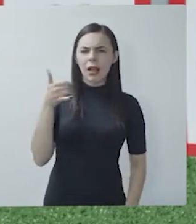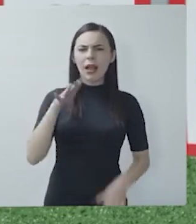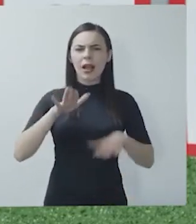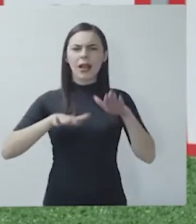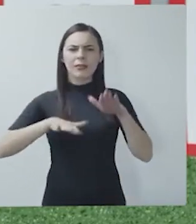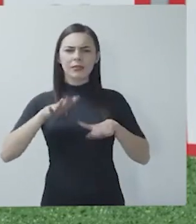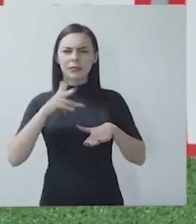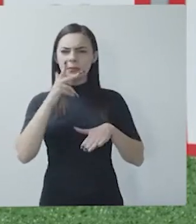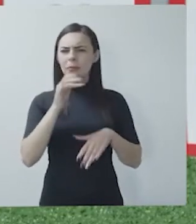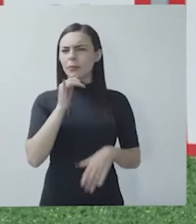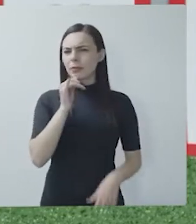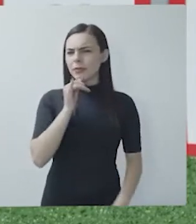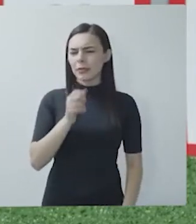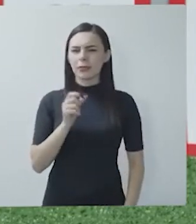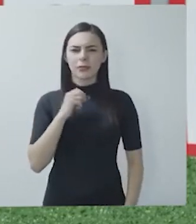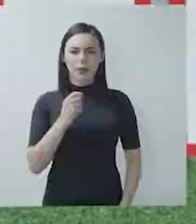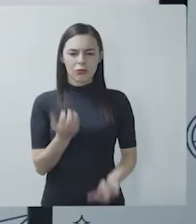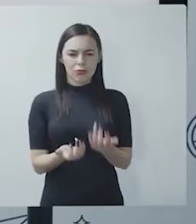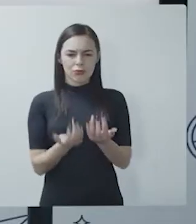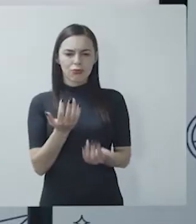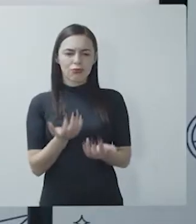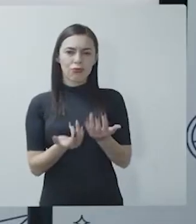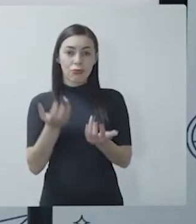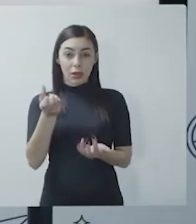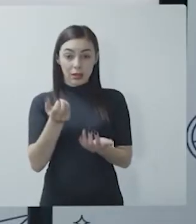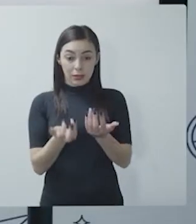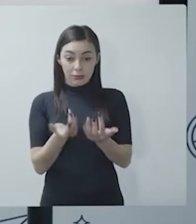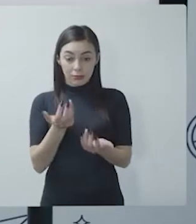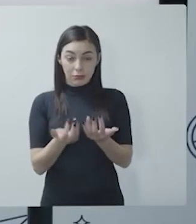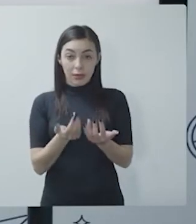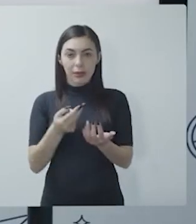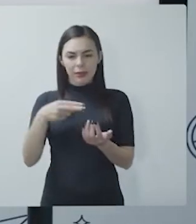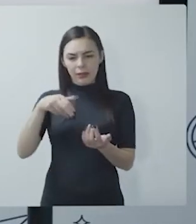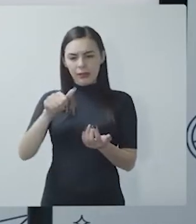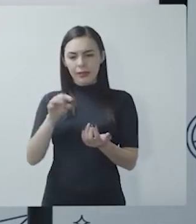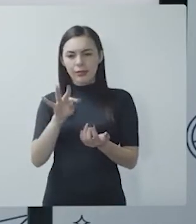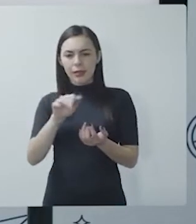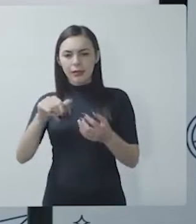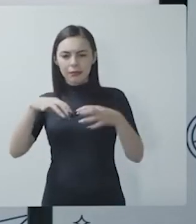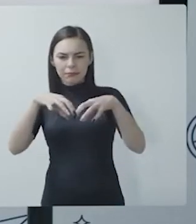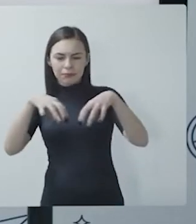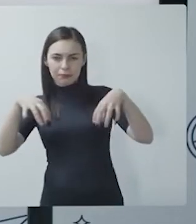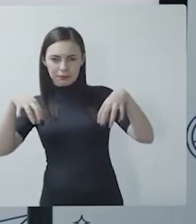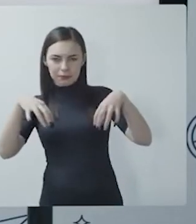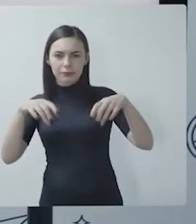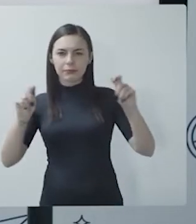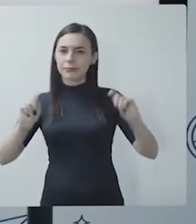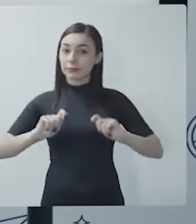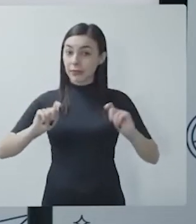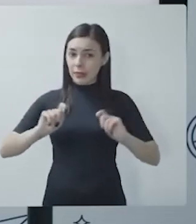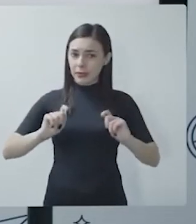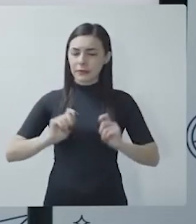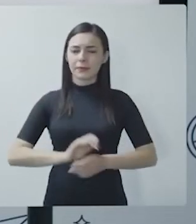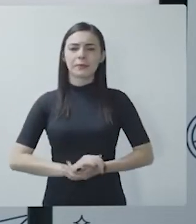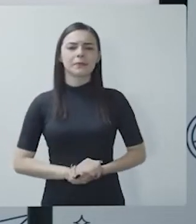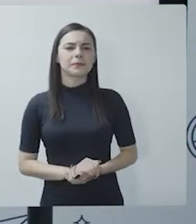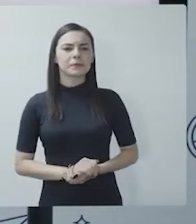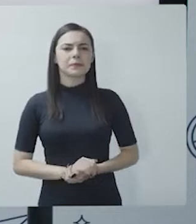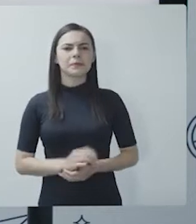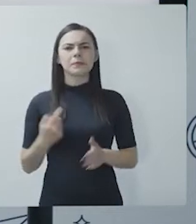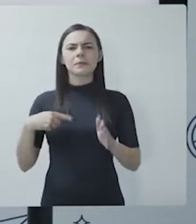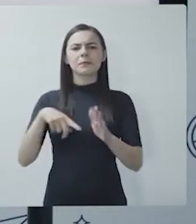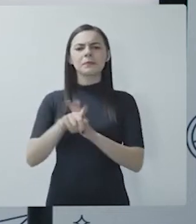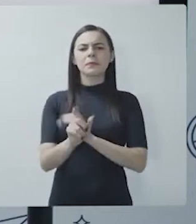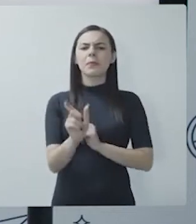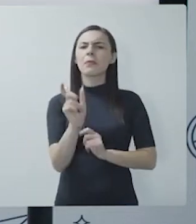vezes ferve o leite, faz uma nata. Então, nata, podemos formar. Que outra palavra nós podemos